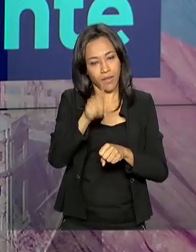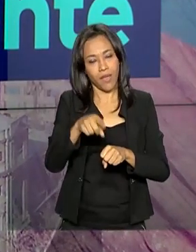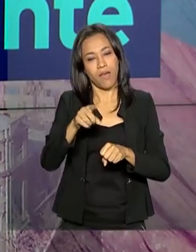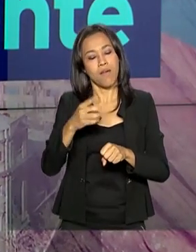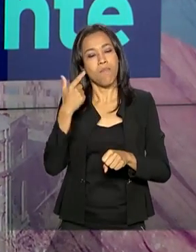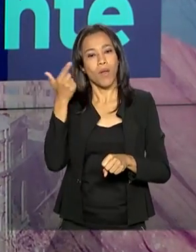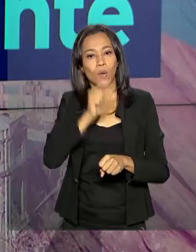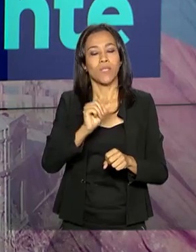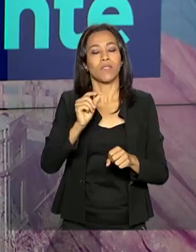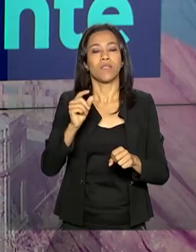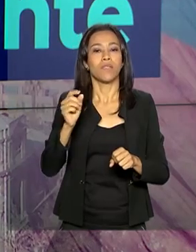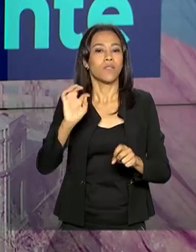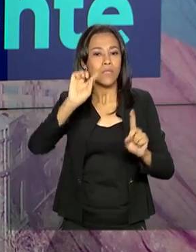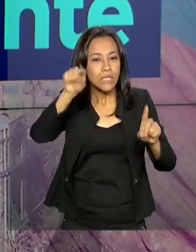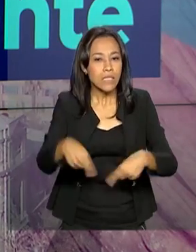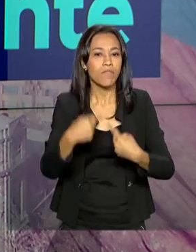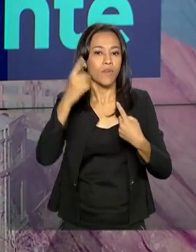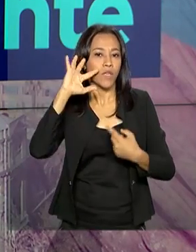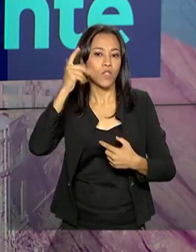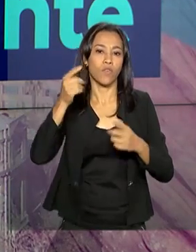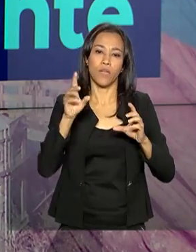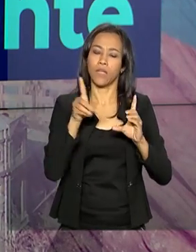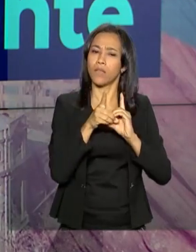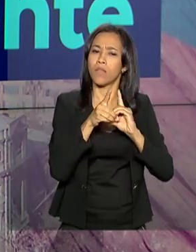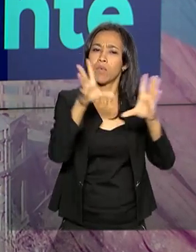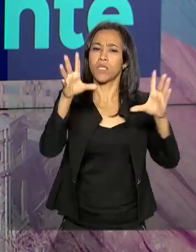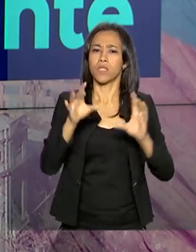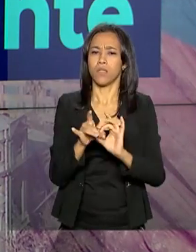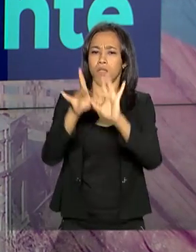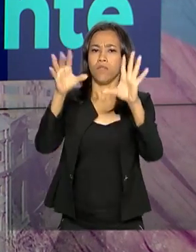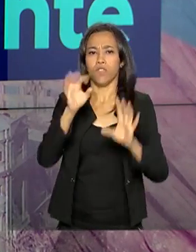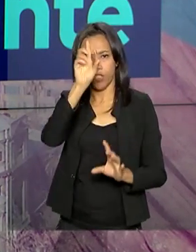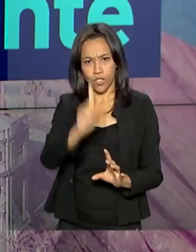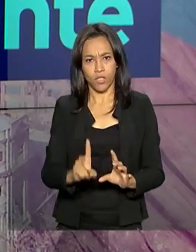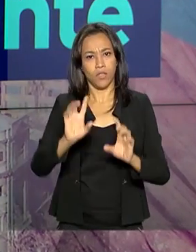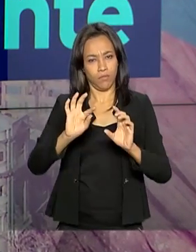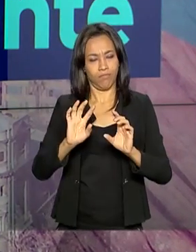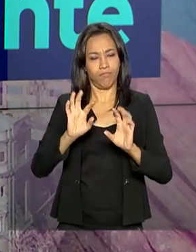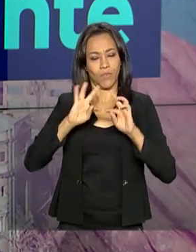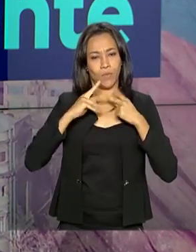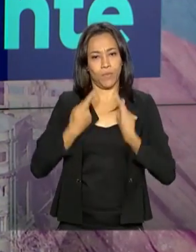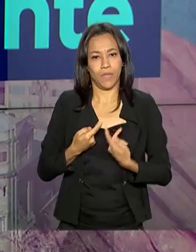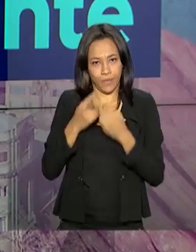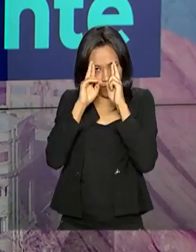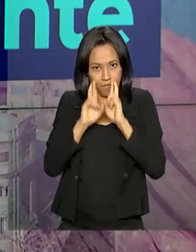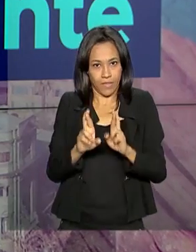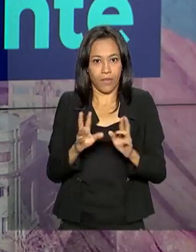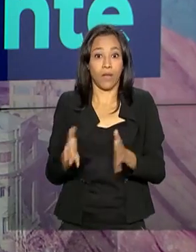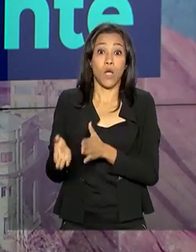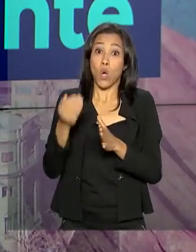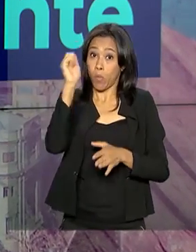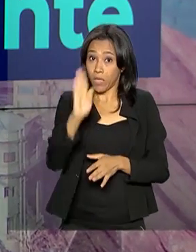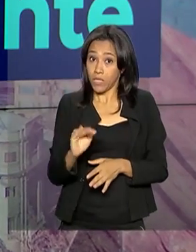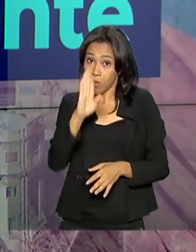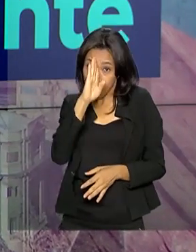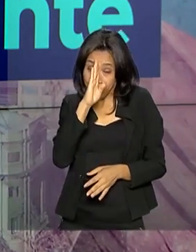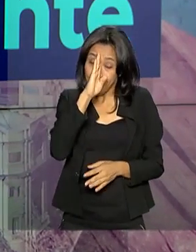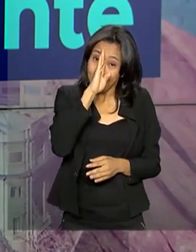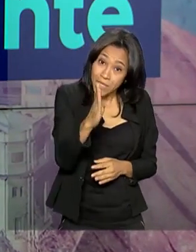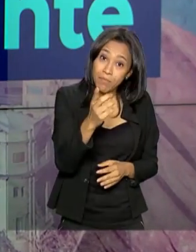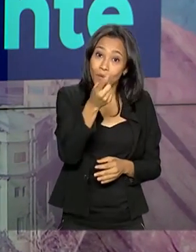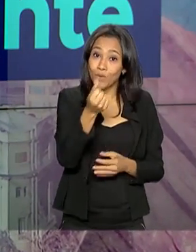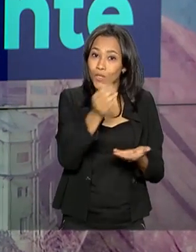futuro com foco no diálogo, na democracia, na liberdade e nos direitos humanos. O presidente do Chile lembrou que o Brasil é o principal destino